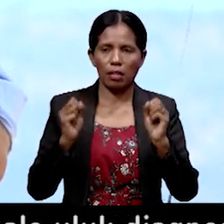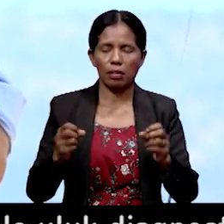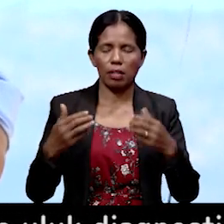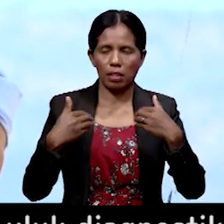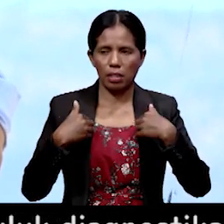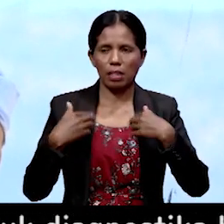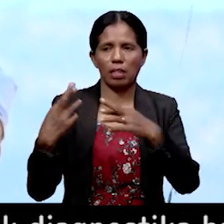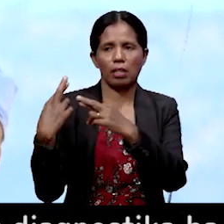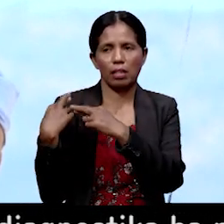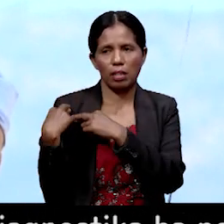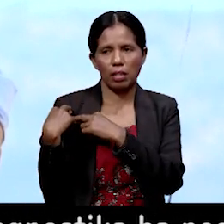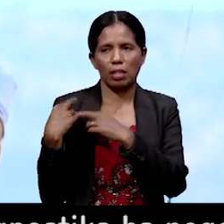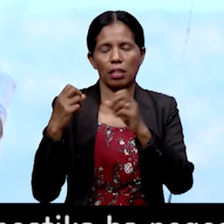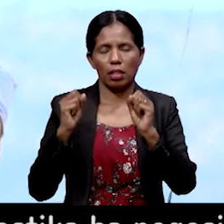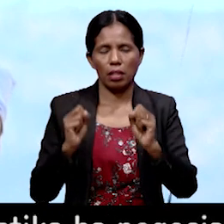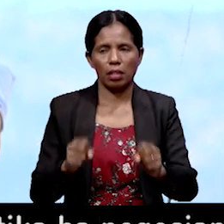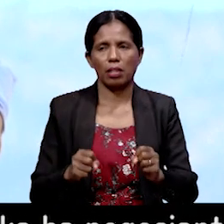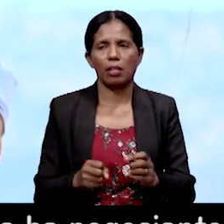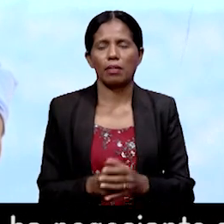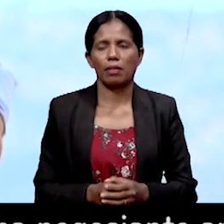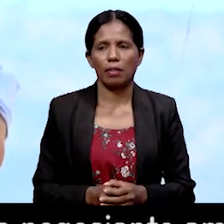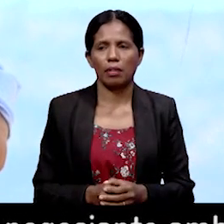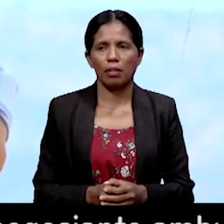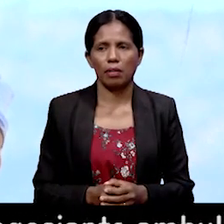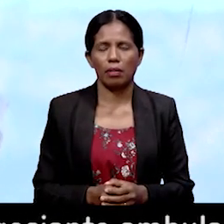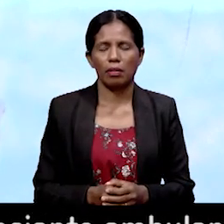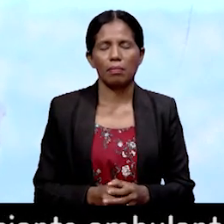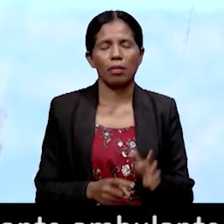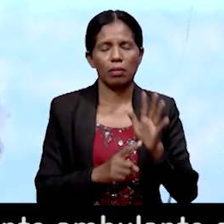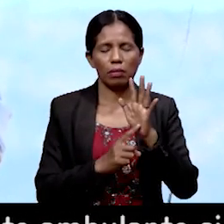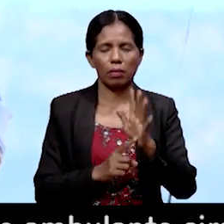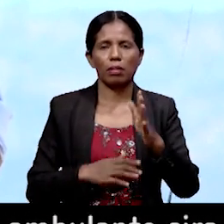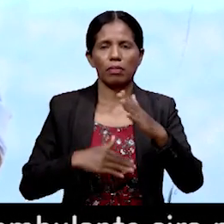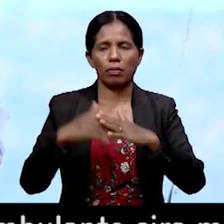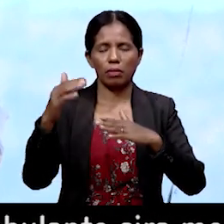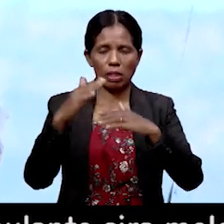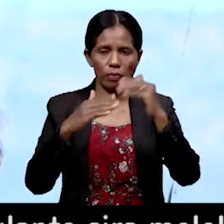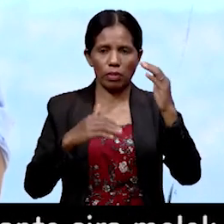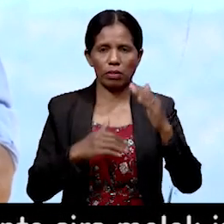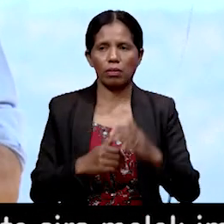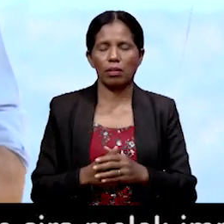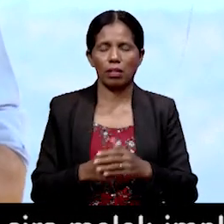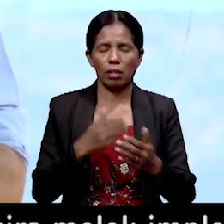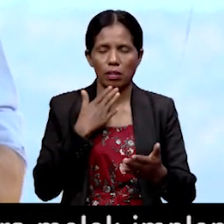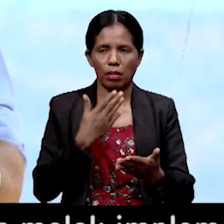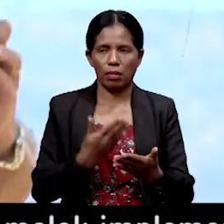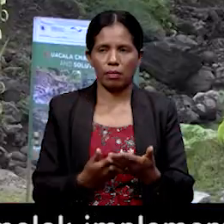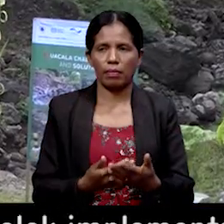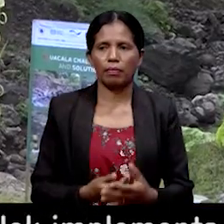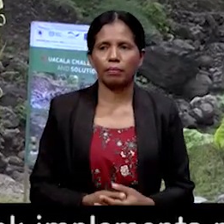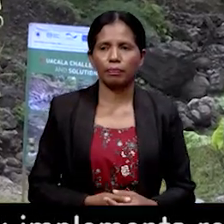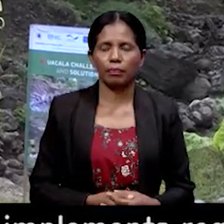responsável no equilibrada no se resulta mos infraestrutura ida nebe